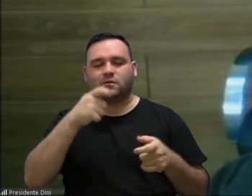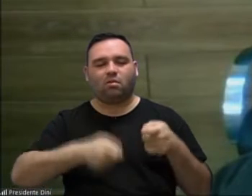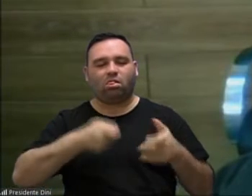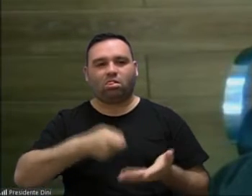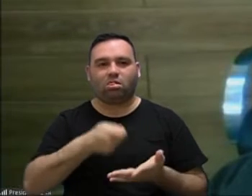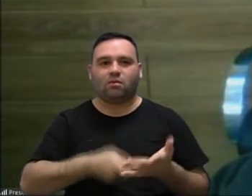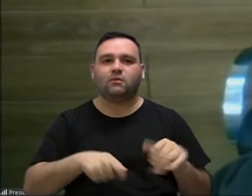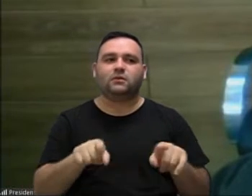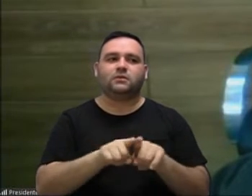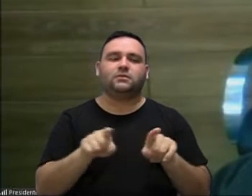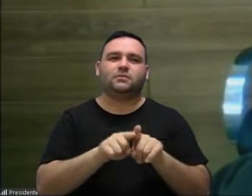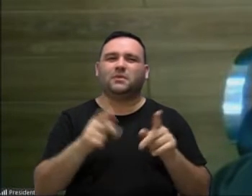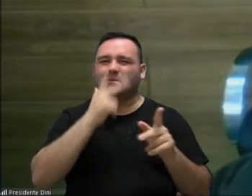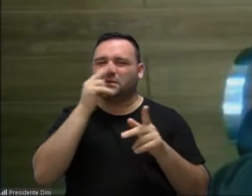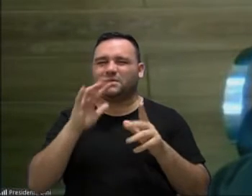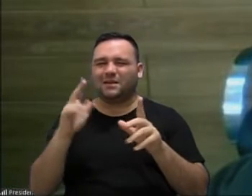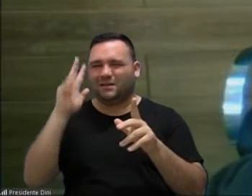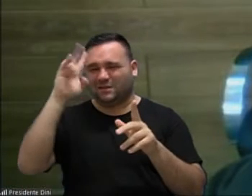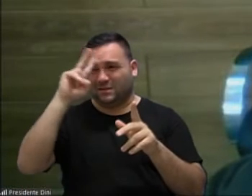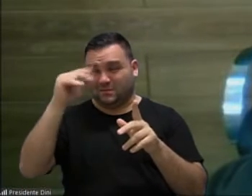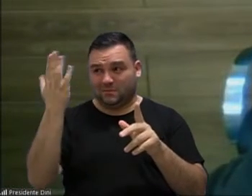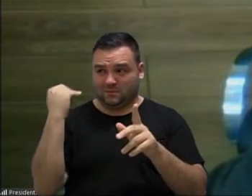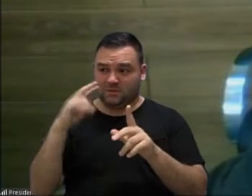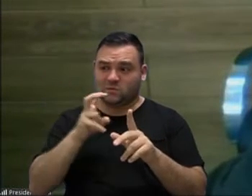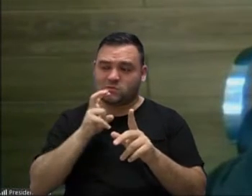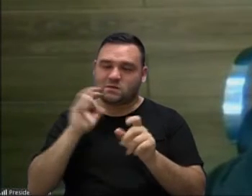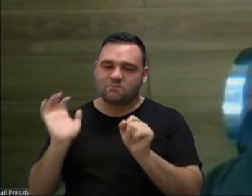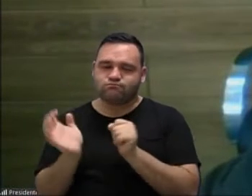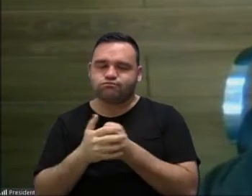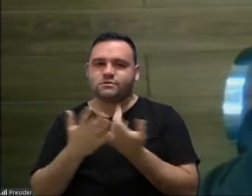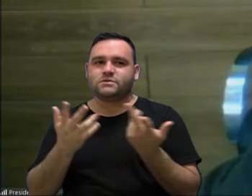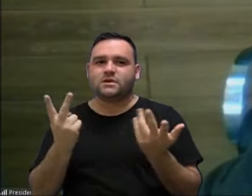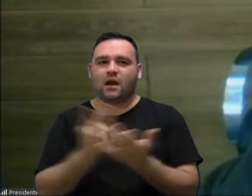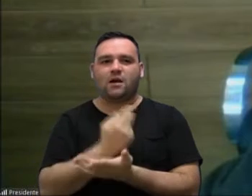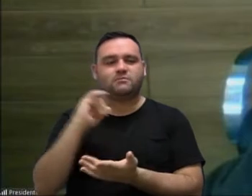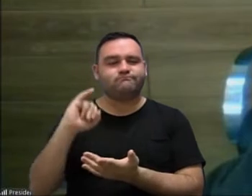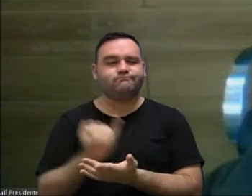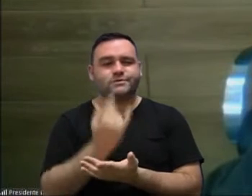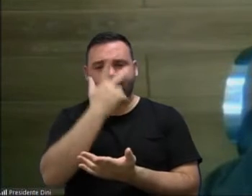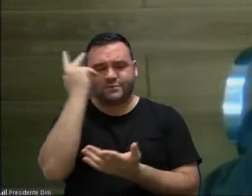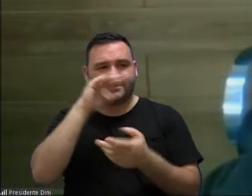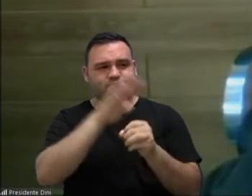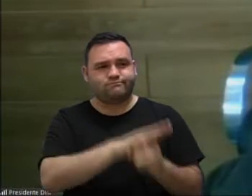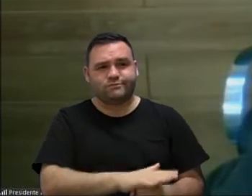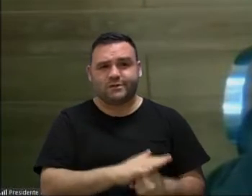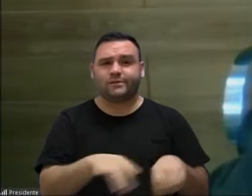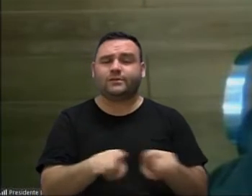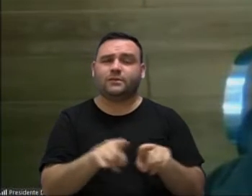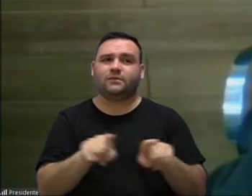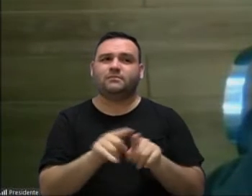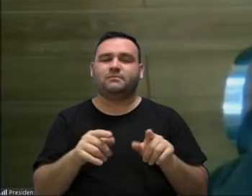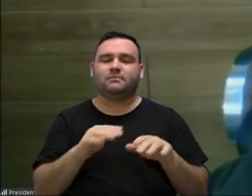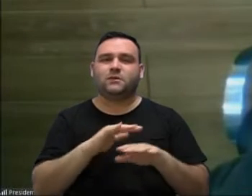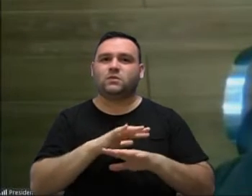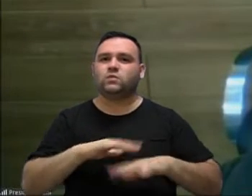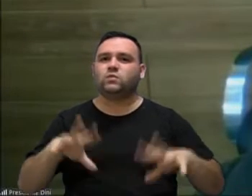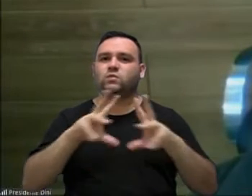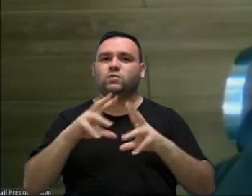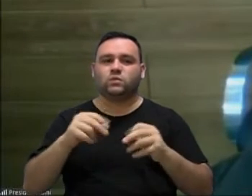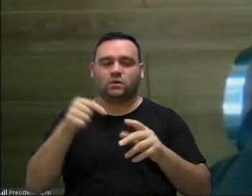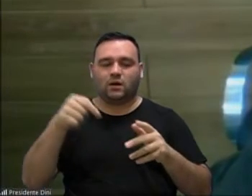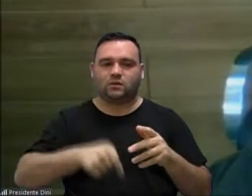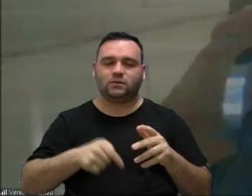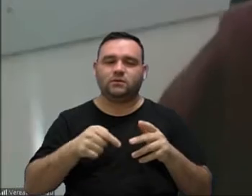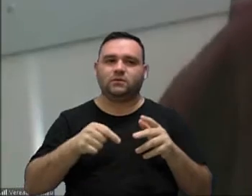dissociando desta parte sombria da história do legislativo no sorocabano, de oportunismo, desumanidade e de profundo despreito com a ex-república.